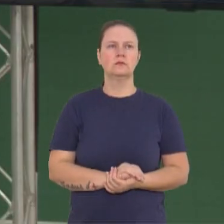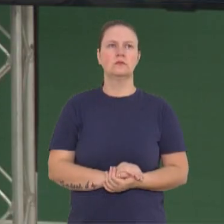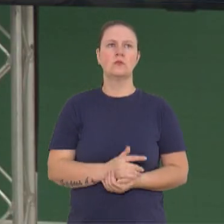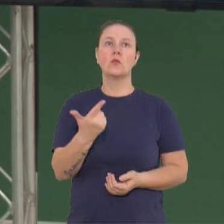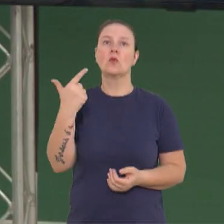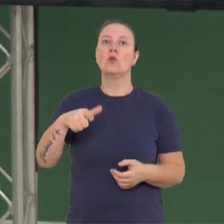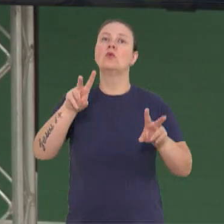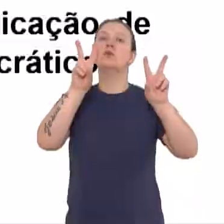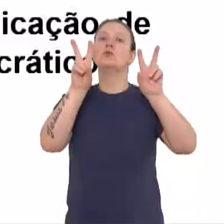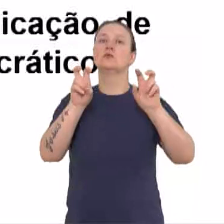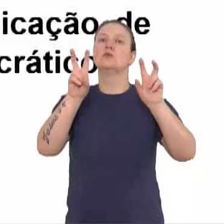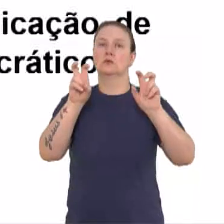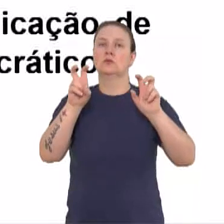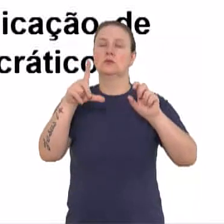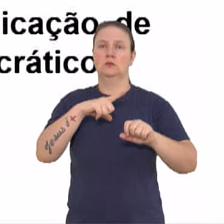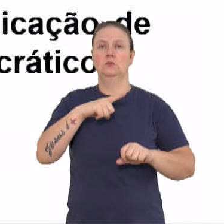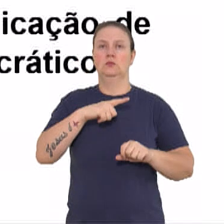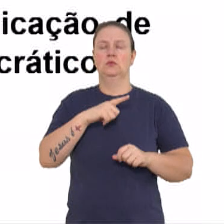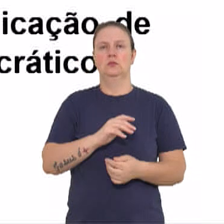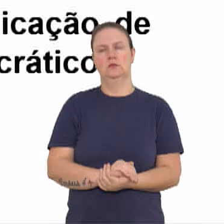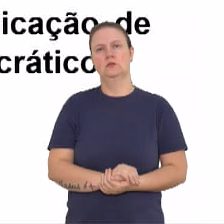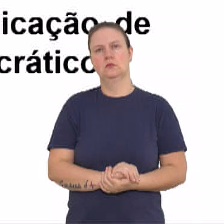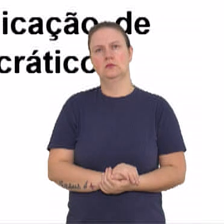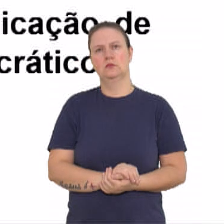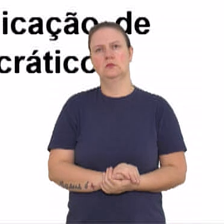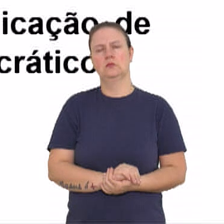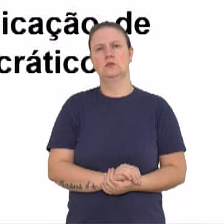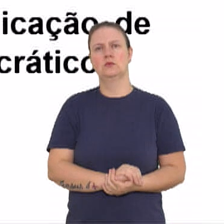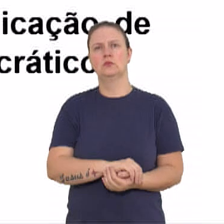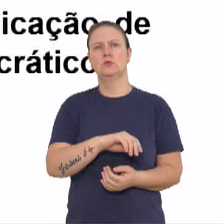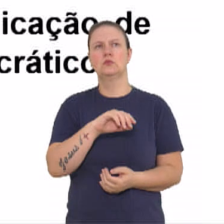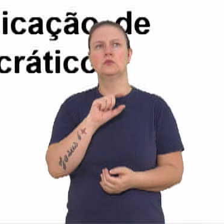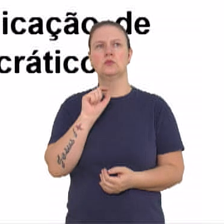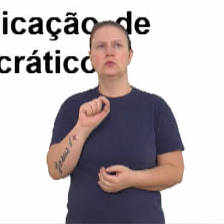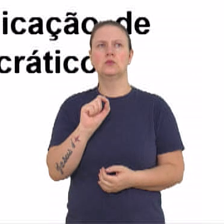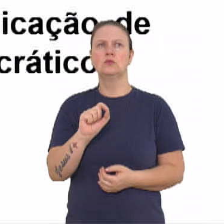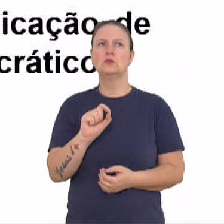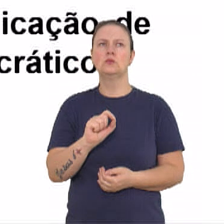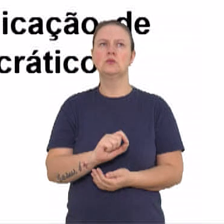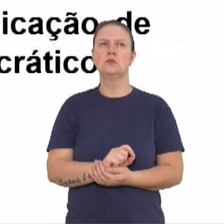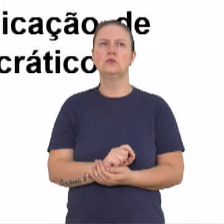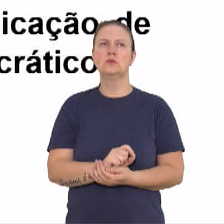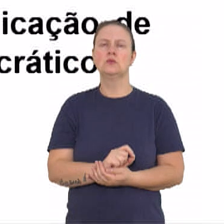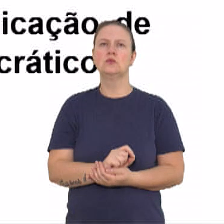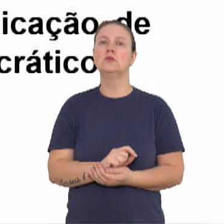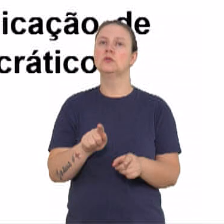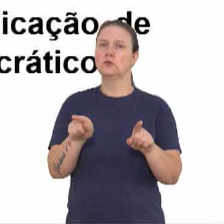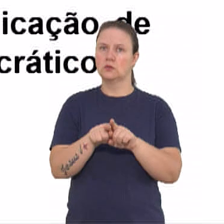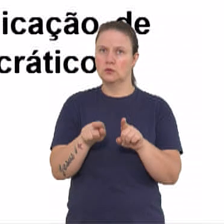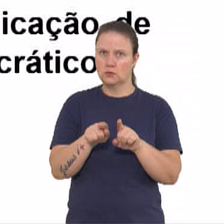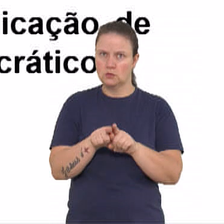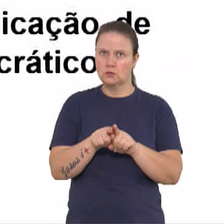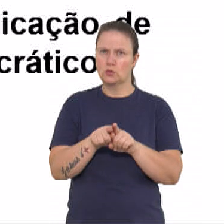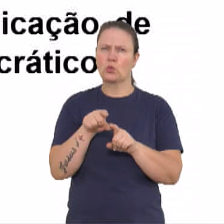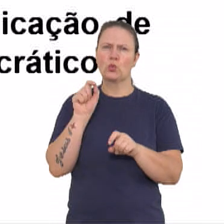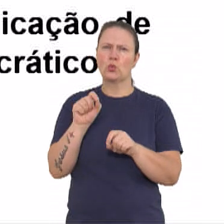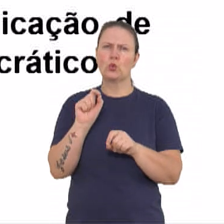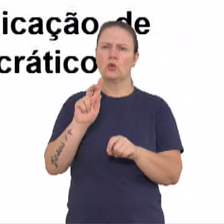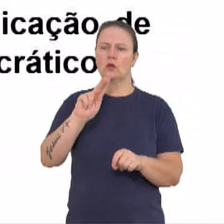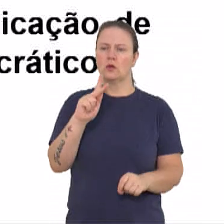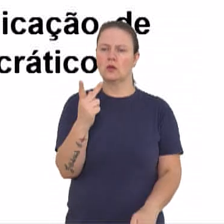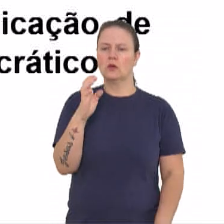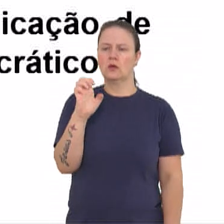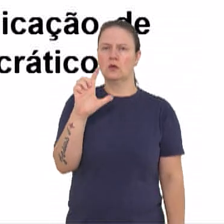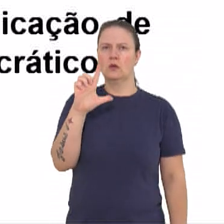Outro termo foi cunhado, o termo doxografia foi cunhado pelo